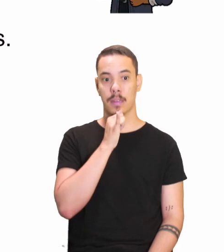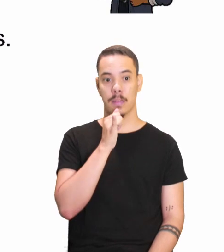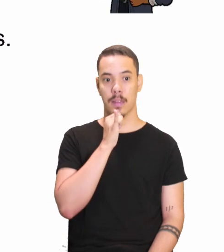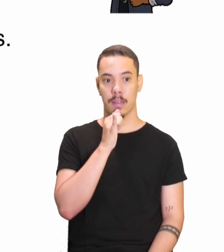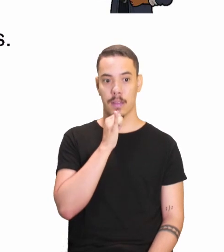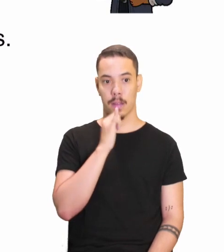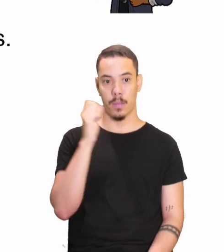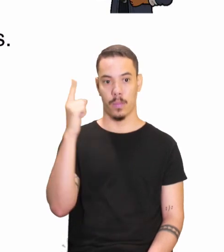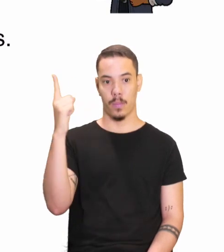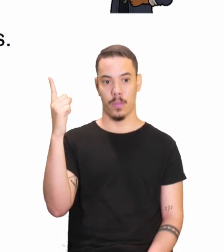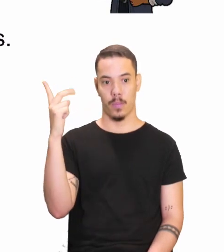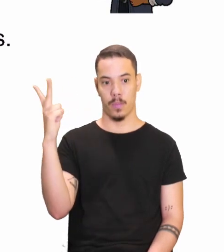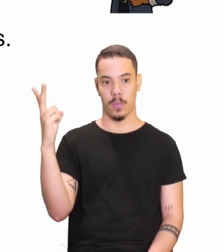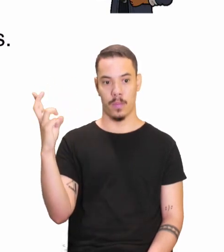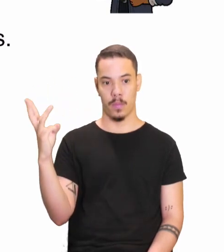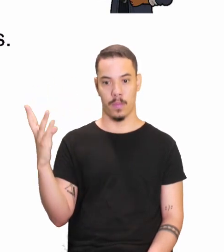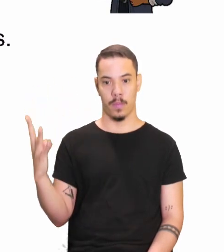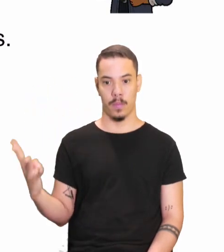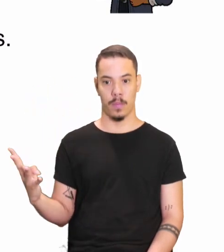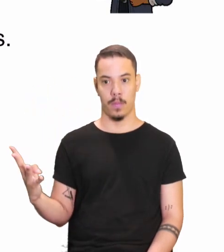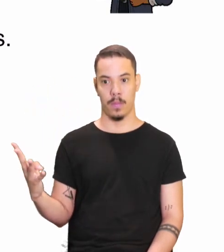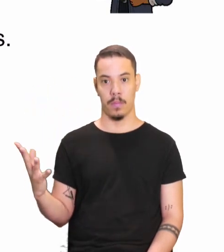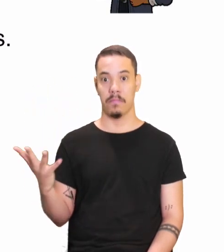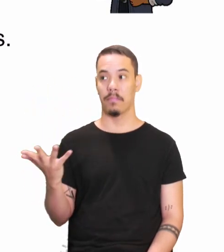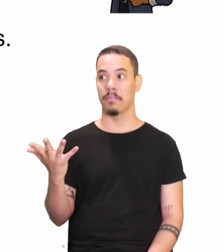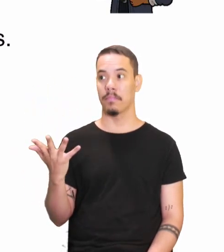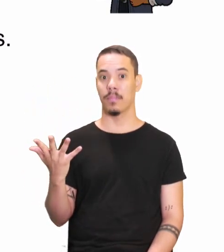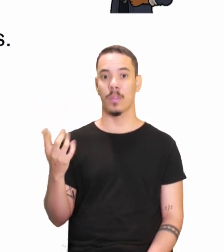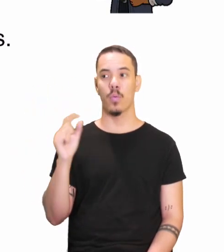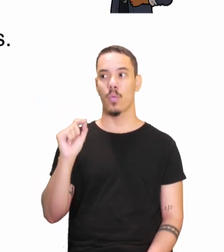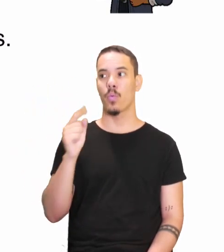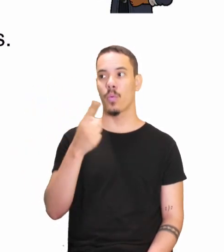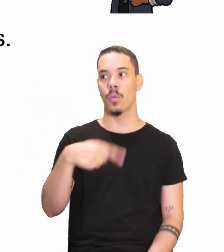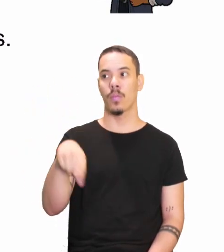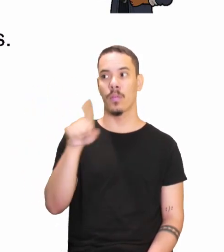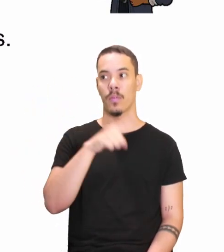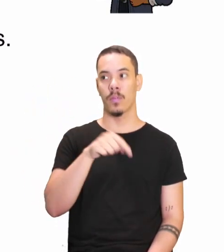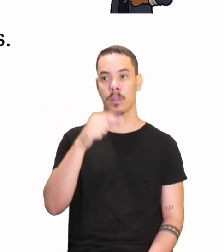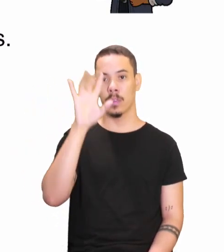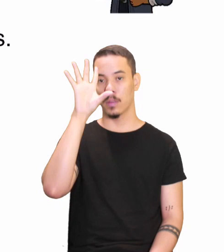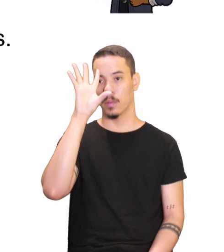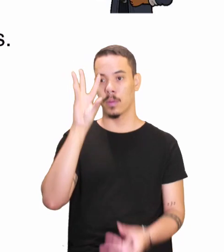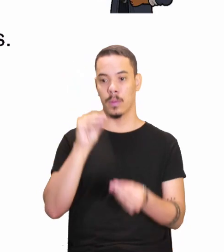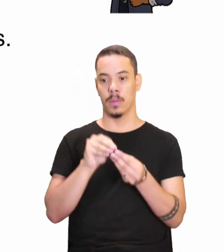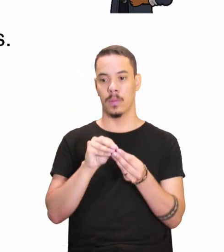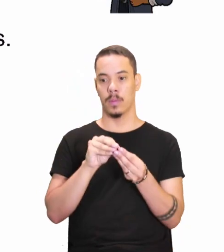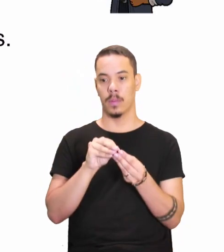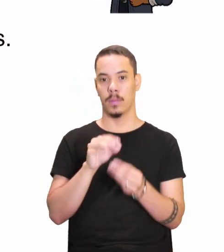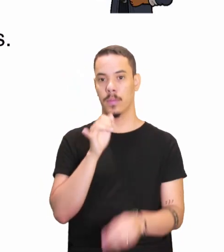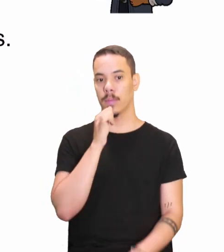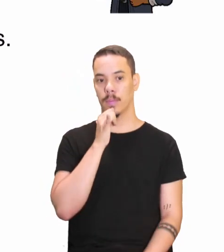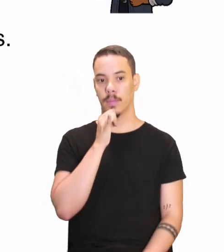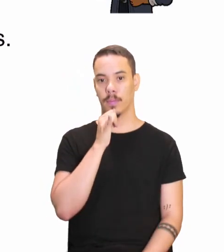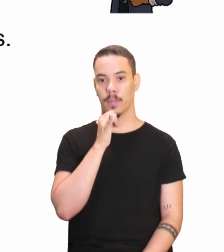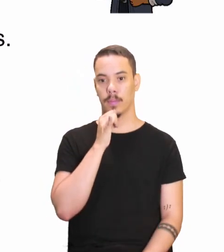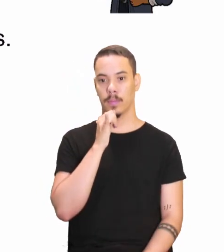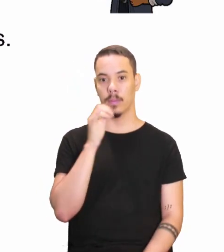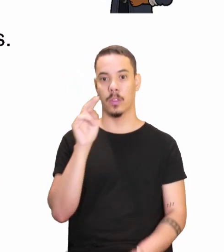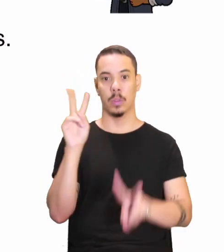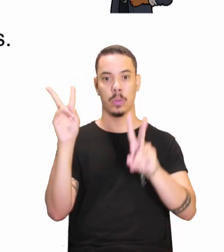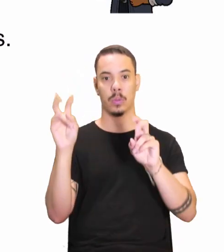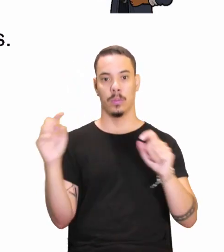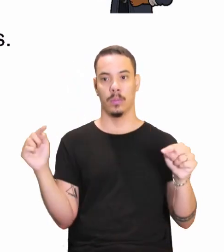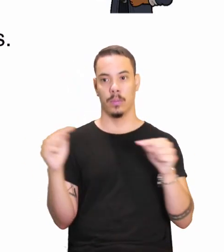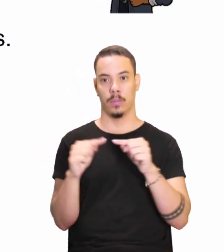exemplos aqui. O que você pode concluir com esses exemplos da questão da